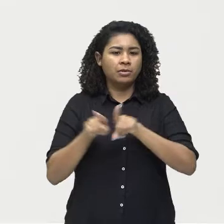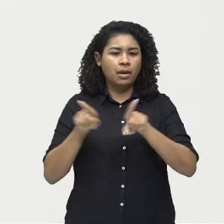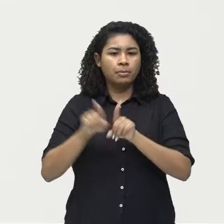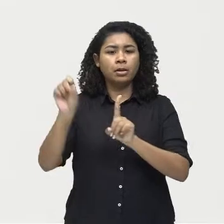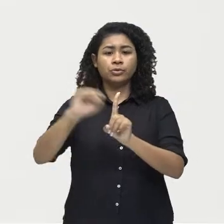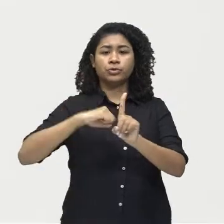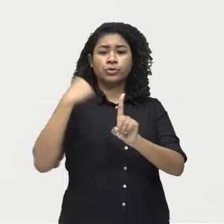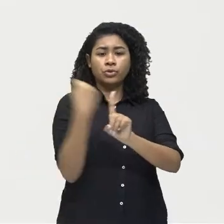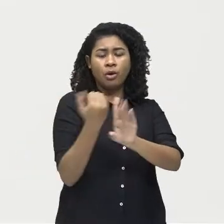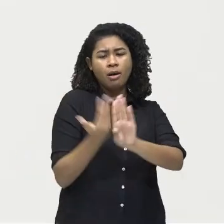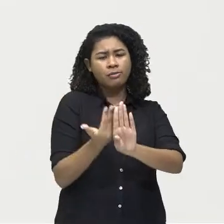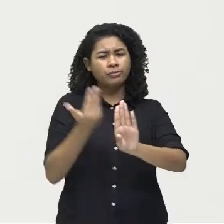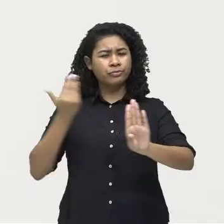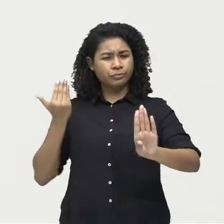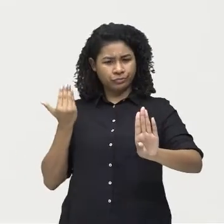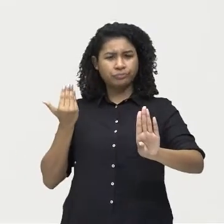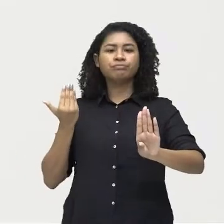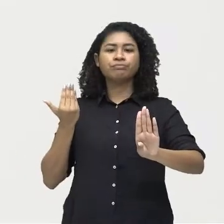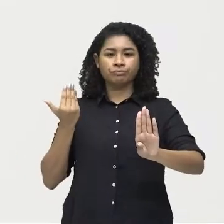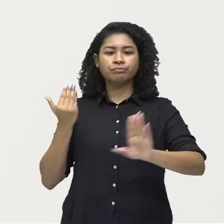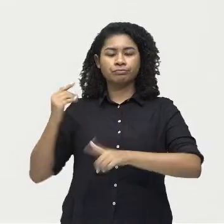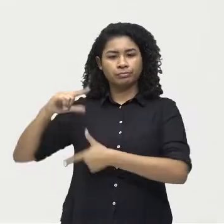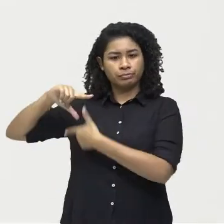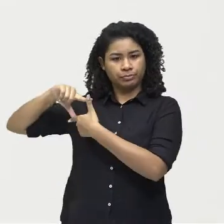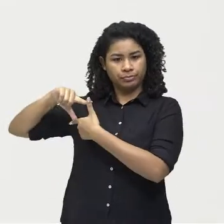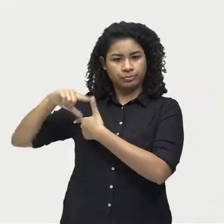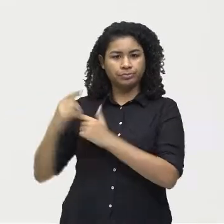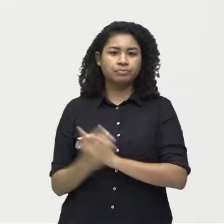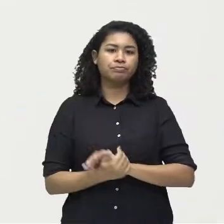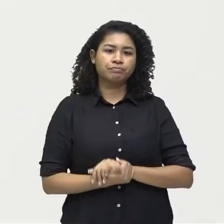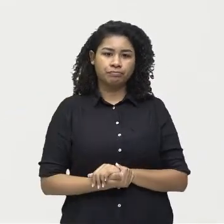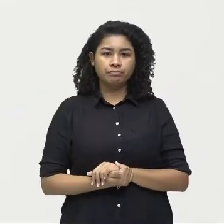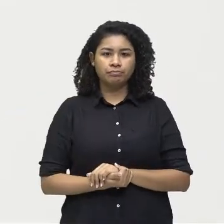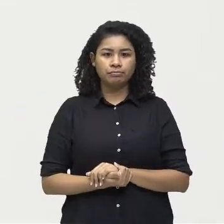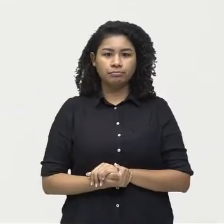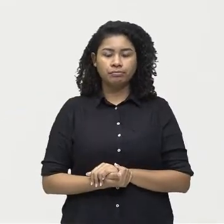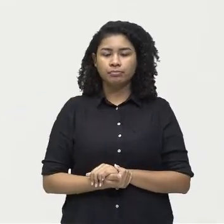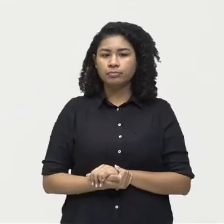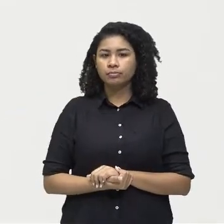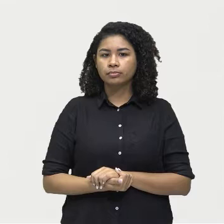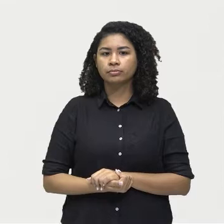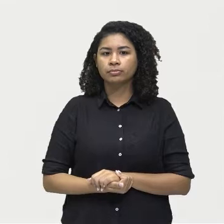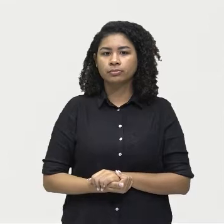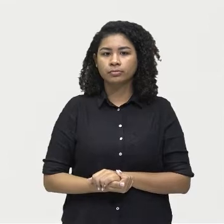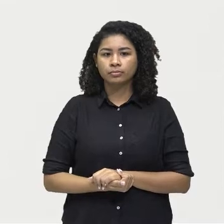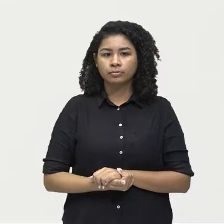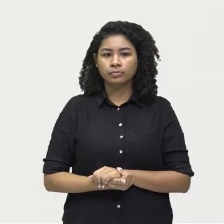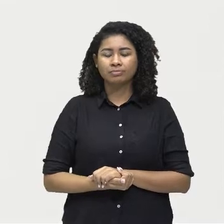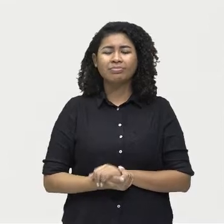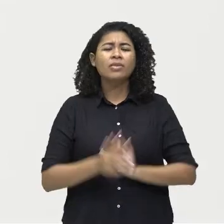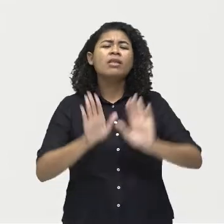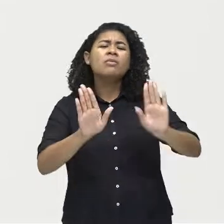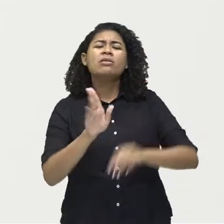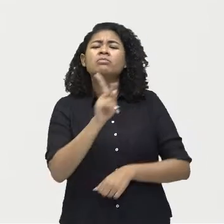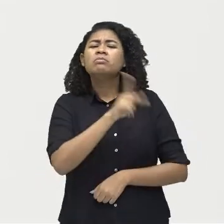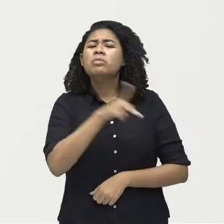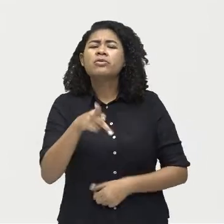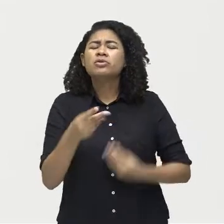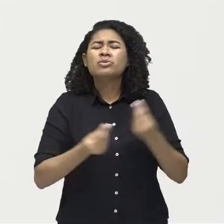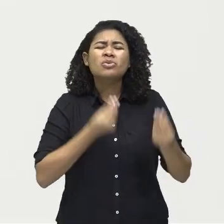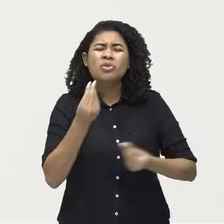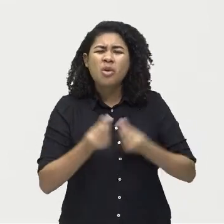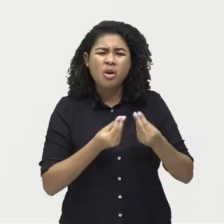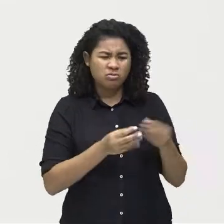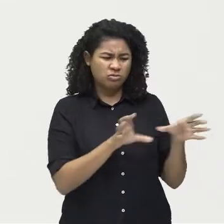que tanto o primeiro como o segundo estado possuíam privilégios de nascimento. Ah, professor, como assim? O